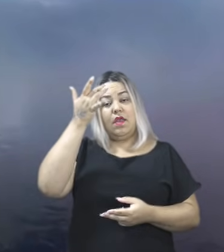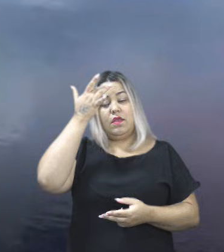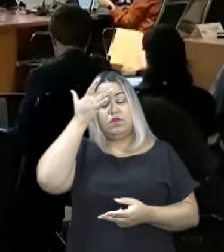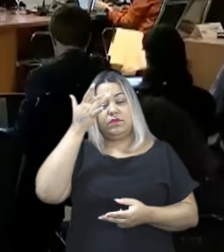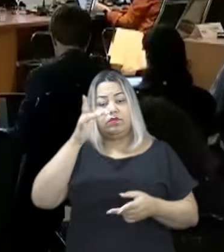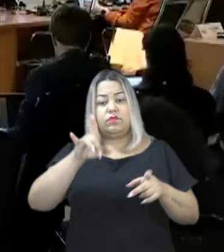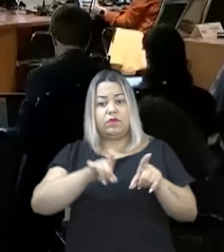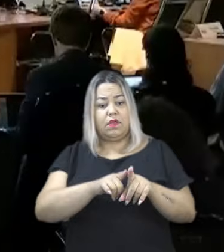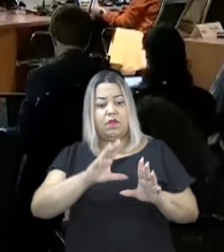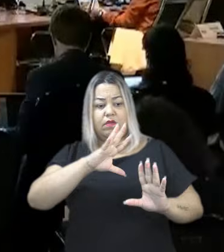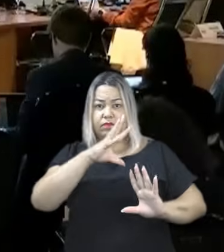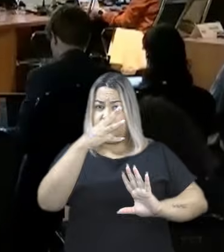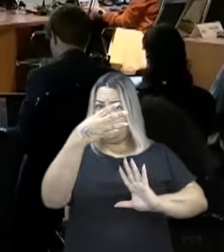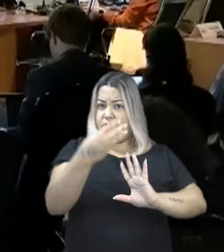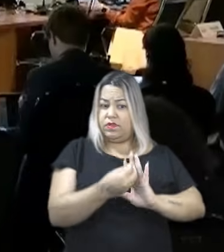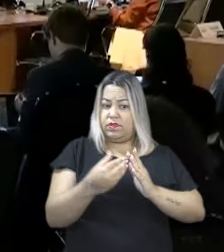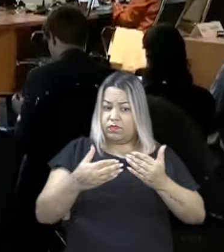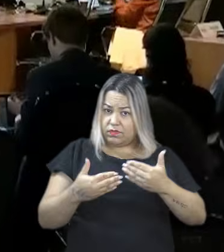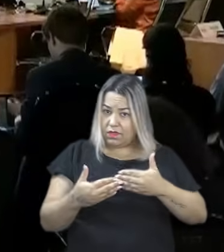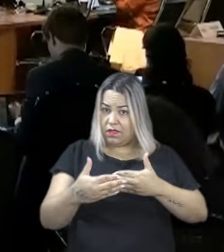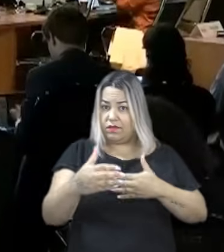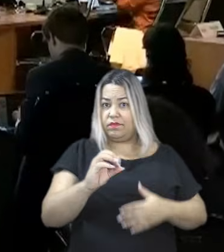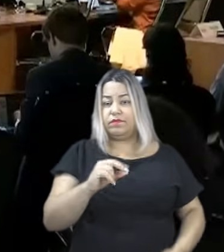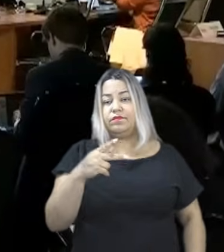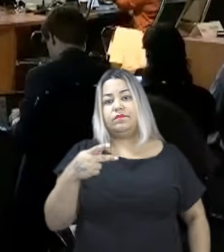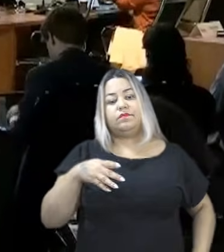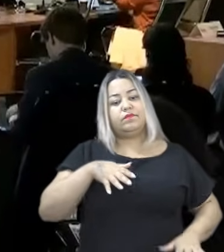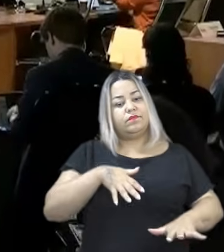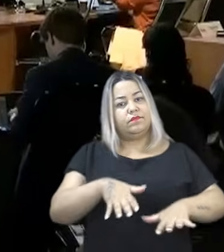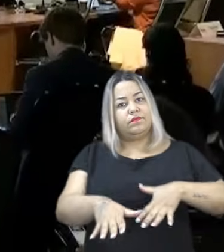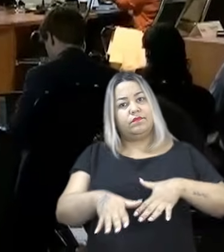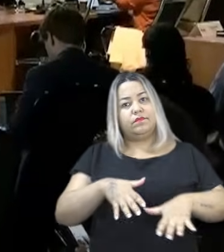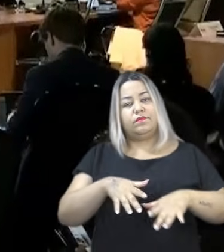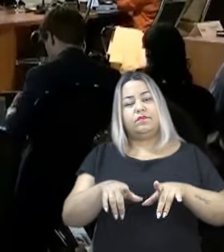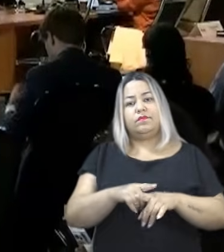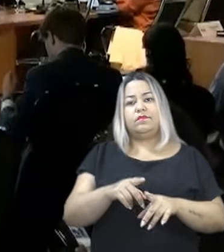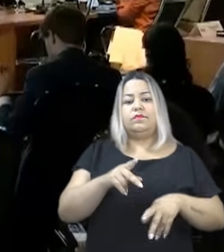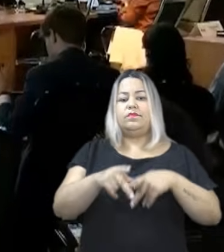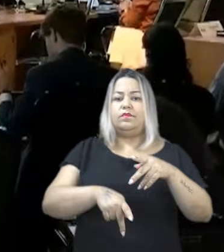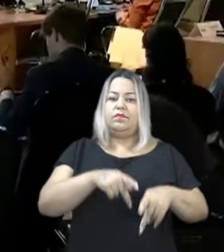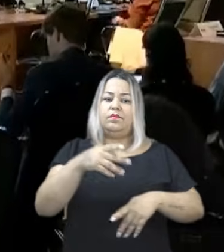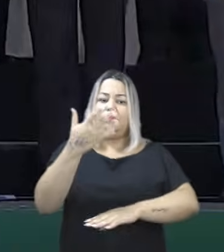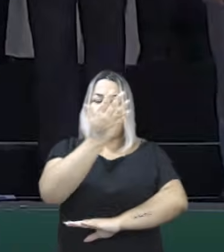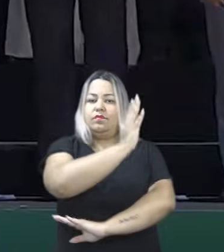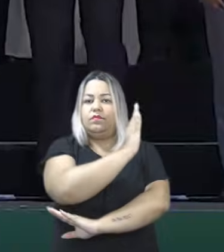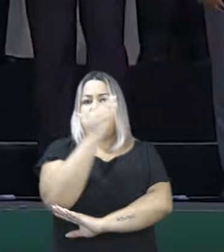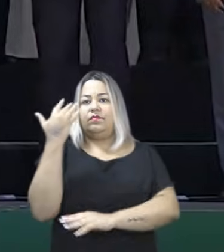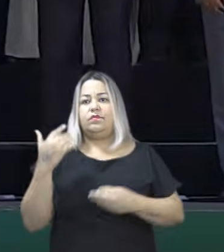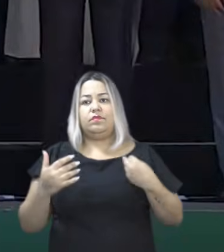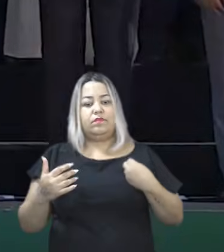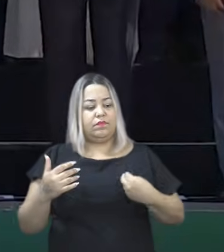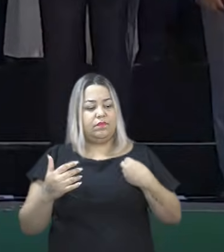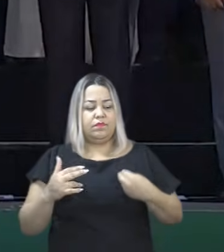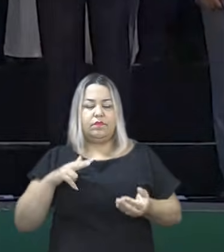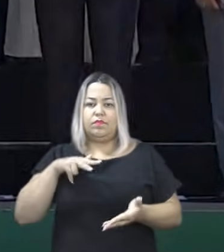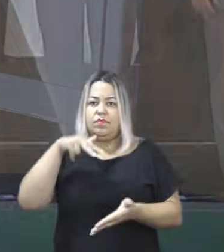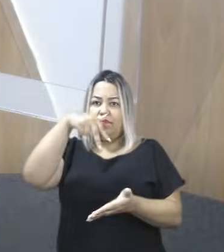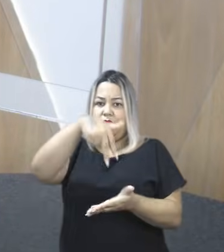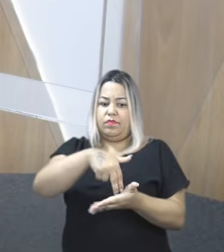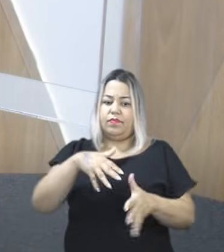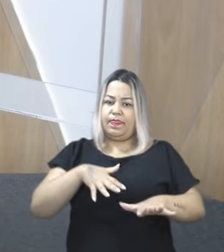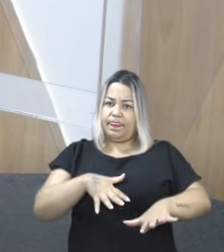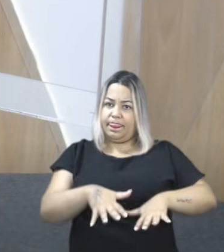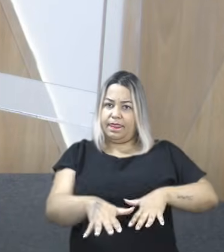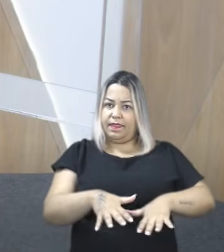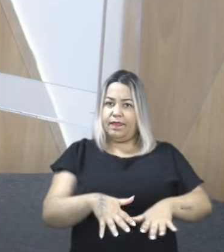Amazônia. Ao longo da COP, movimentos sociais e povos da floresta também têm marcado presença com mobilizações